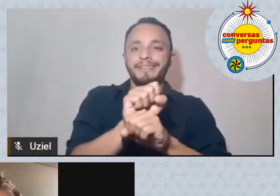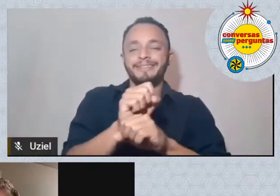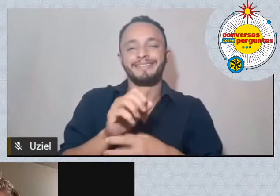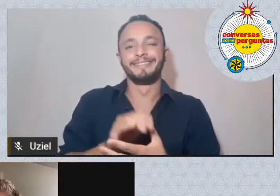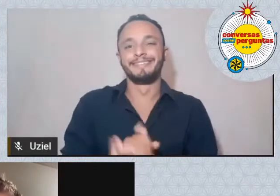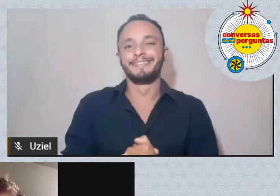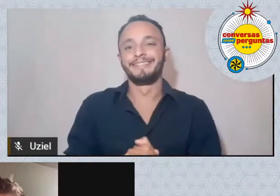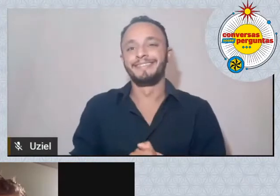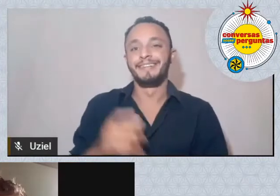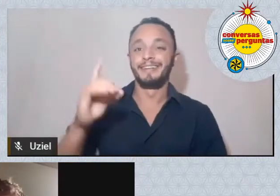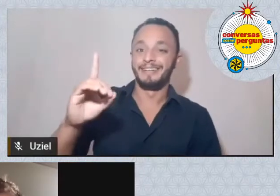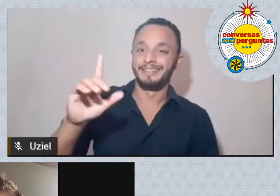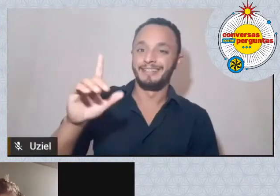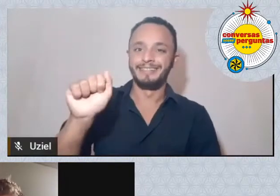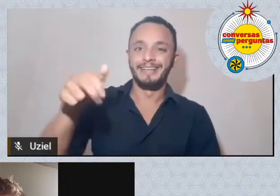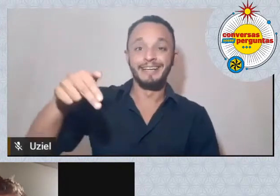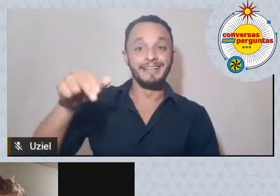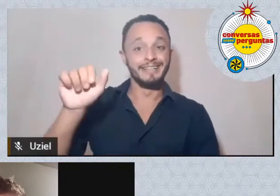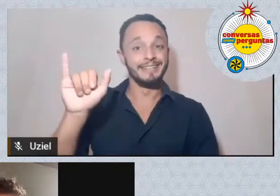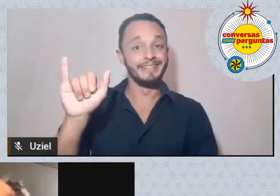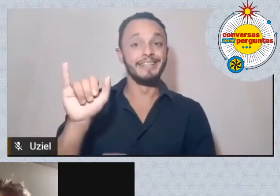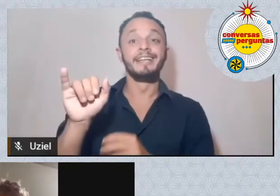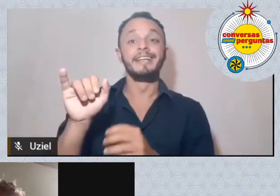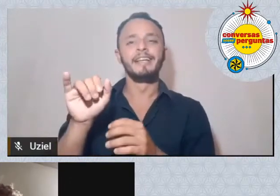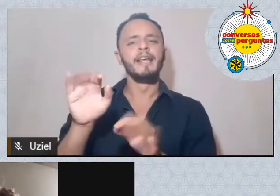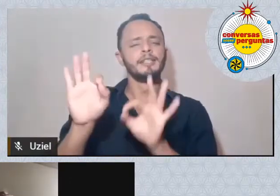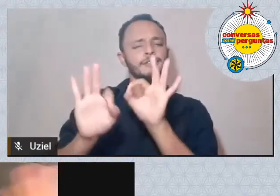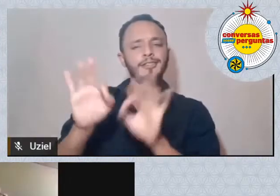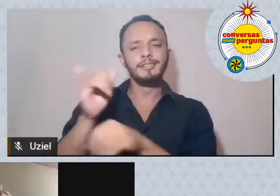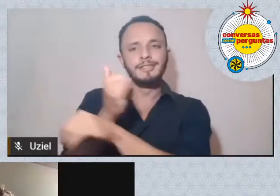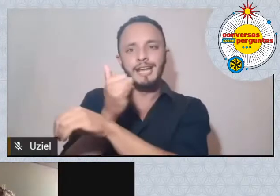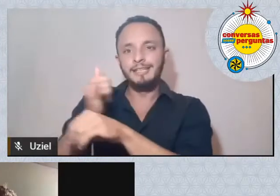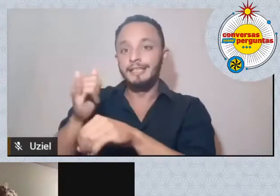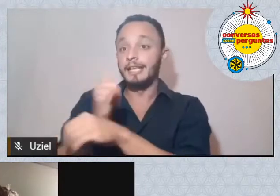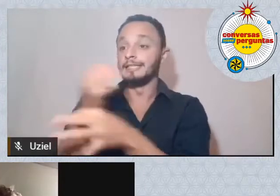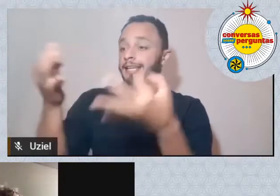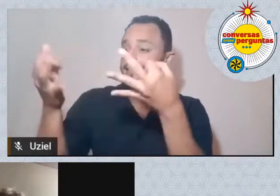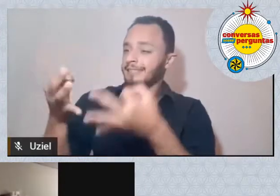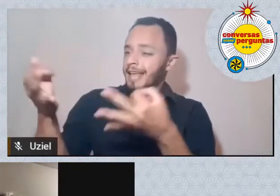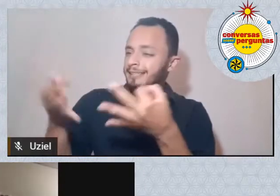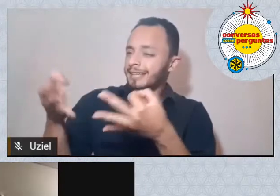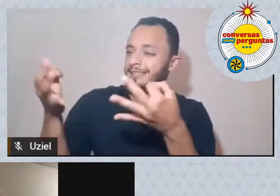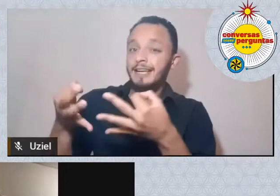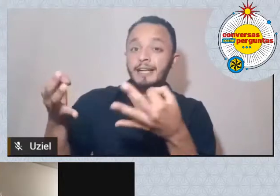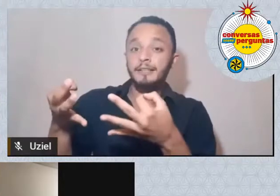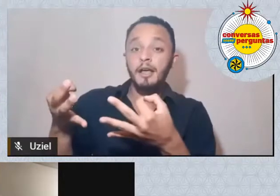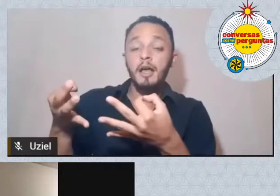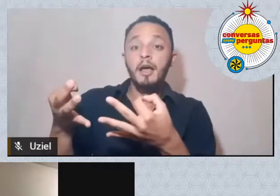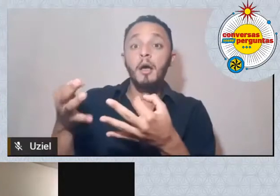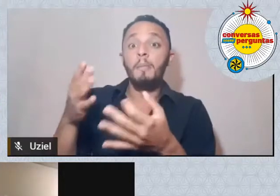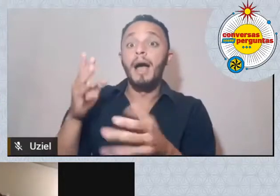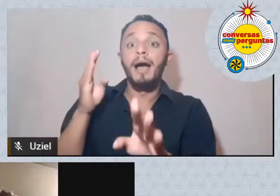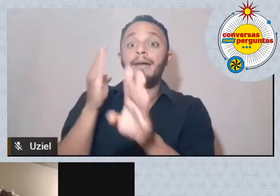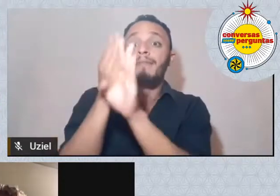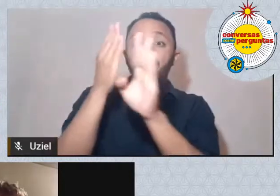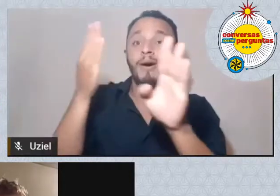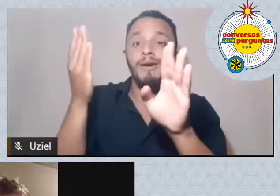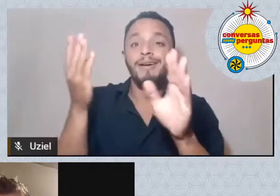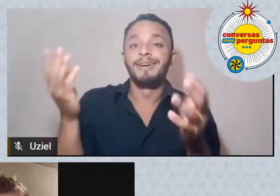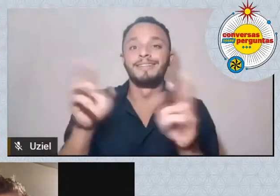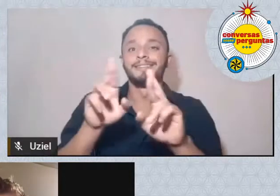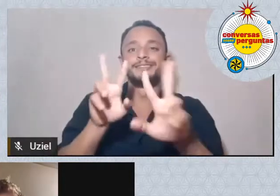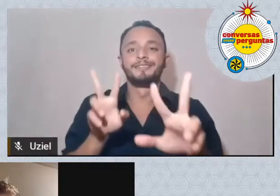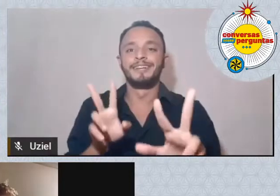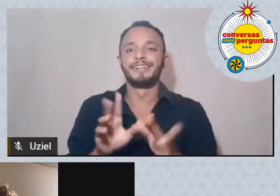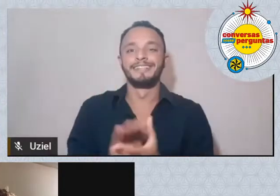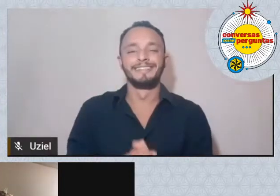Dani diligentemente ensaiou, fez tudo certo. A gente tinha quadros, imagens para mostrar. Na hora. Ficamos com receio de mostrar aqui